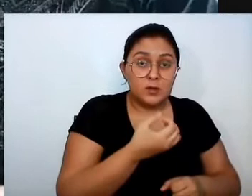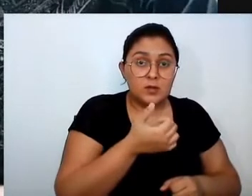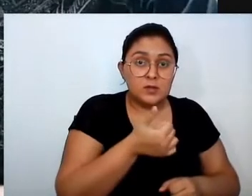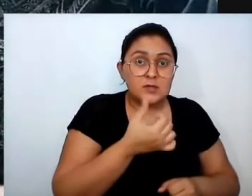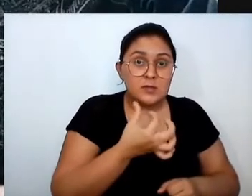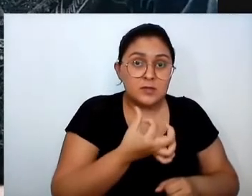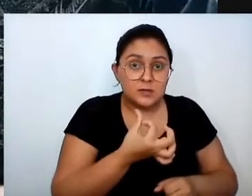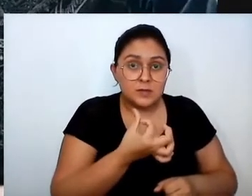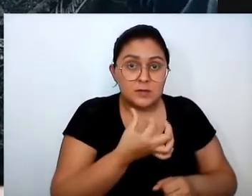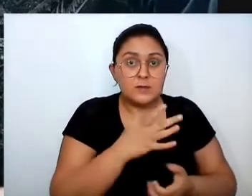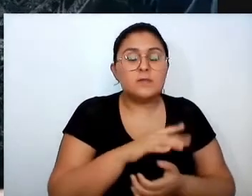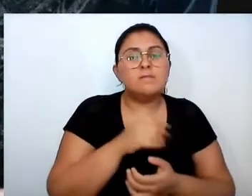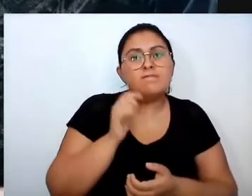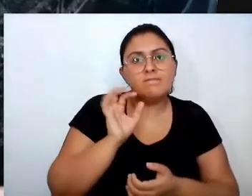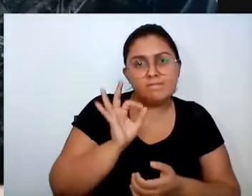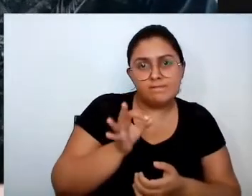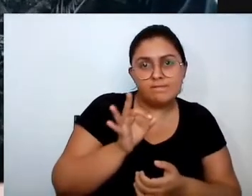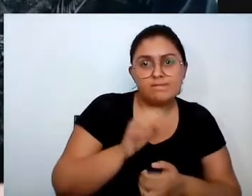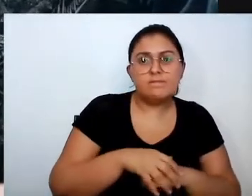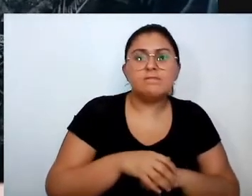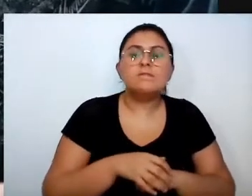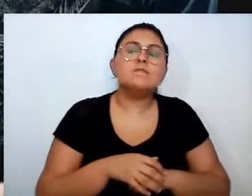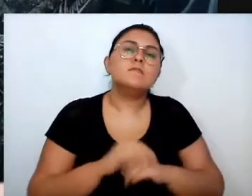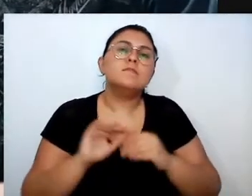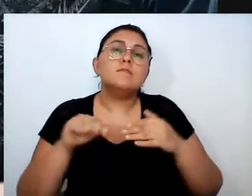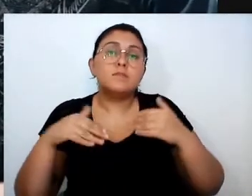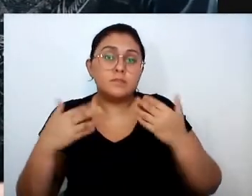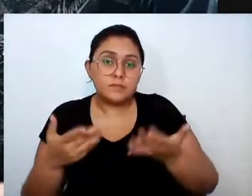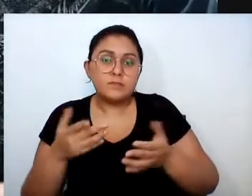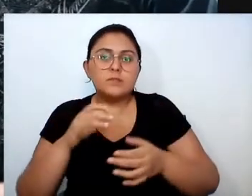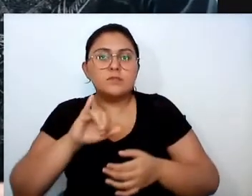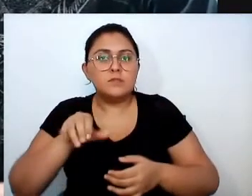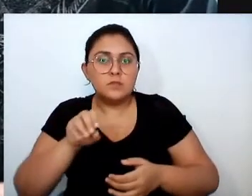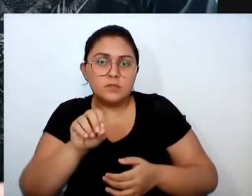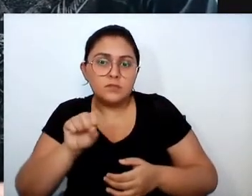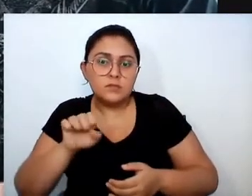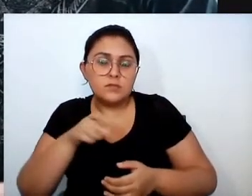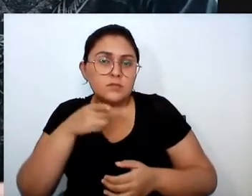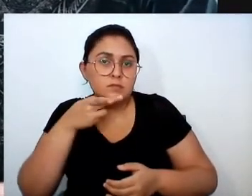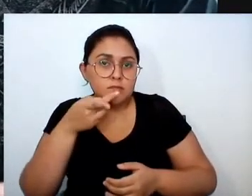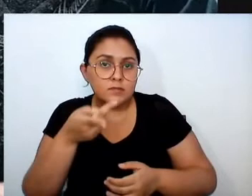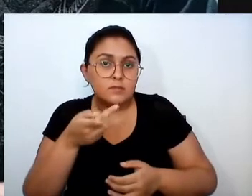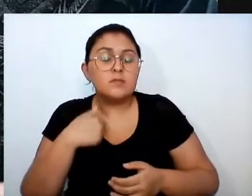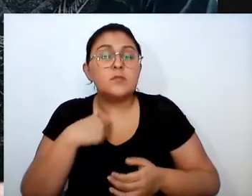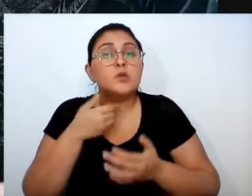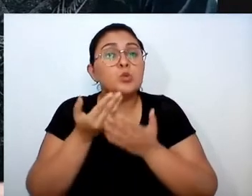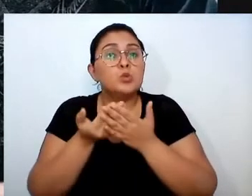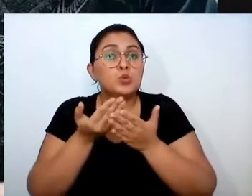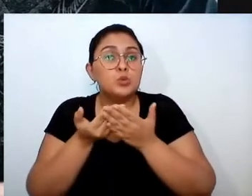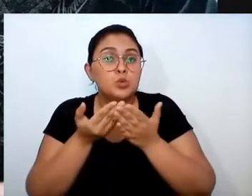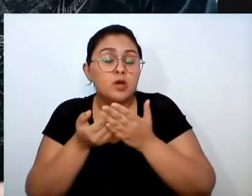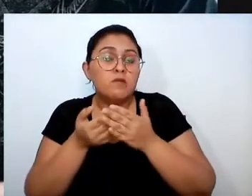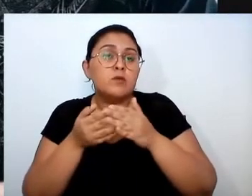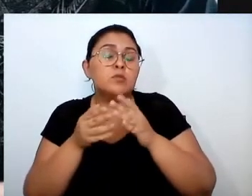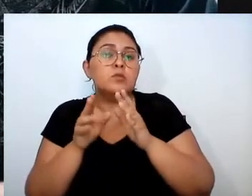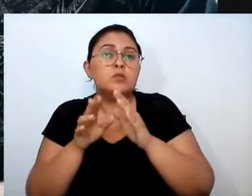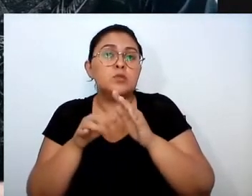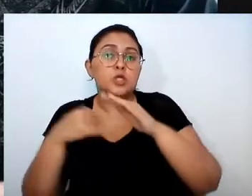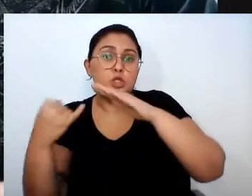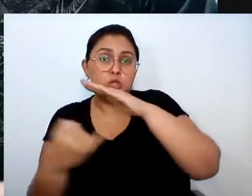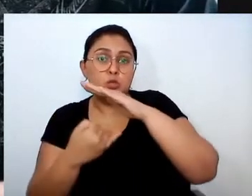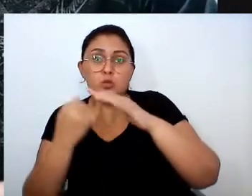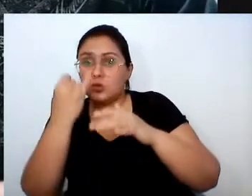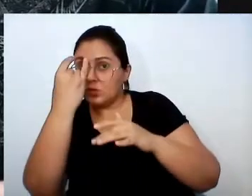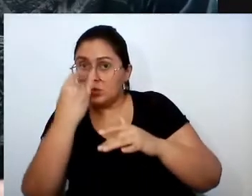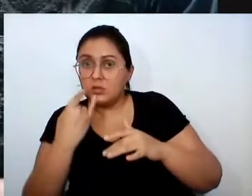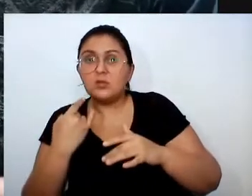acesso? eu, como eu fui alfabetizado lá no instituto, né, eu passei um bom tempo sem ir lá, né, porque eu estudava lá, eu ia